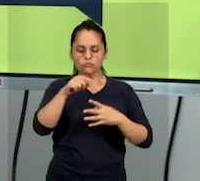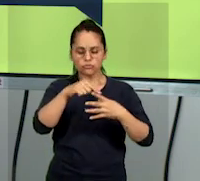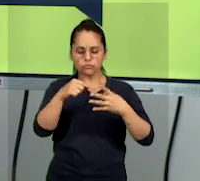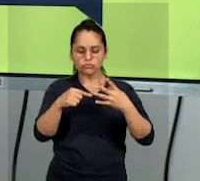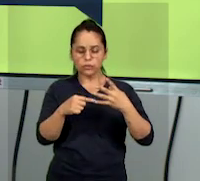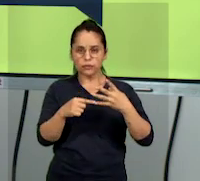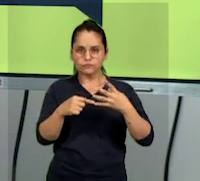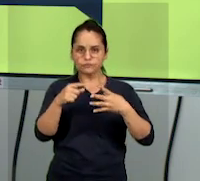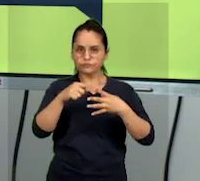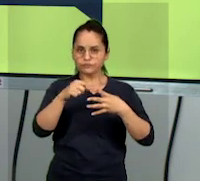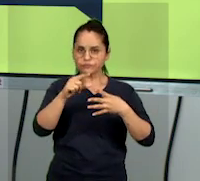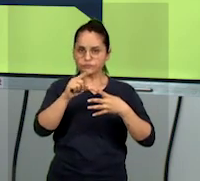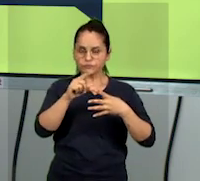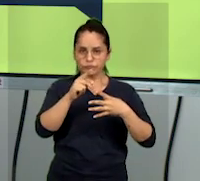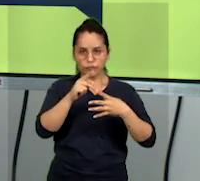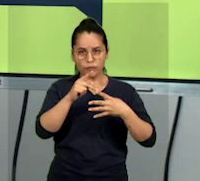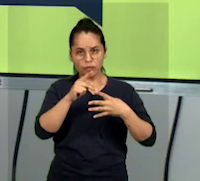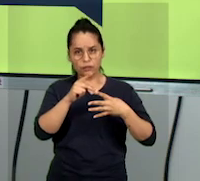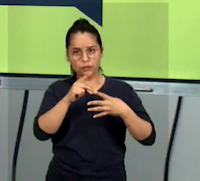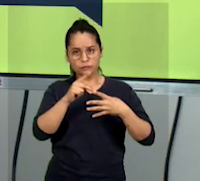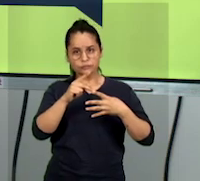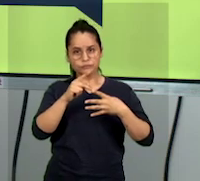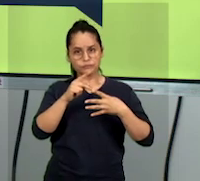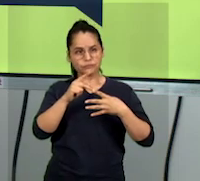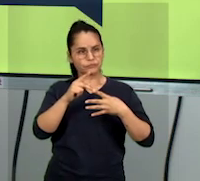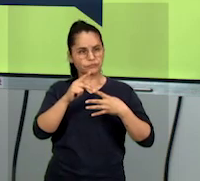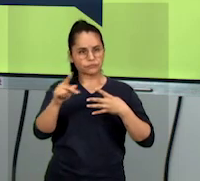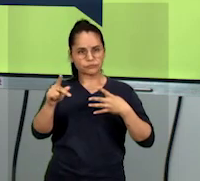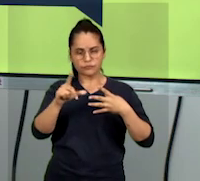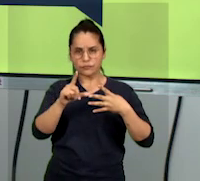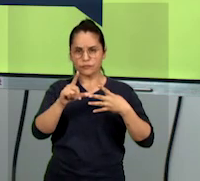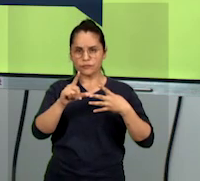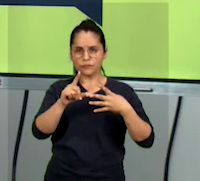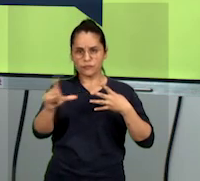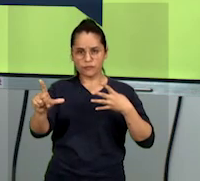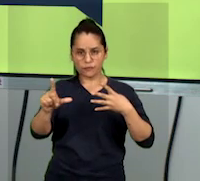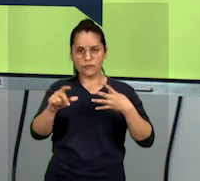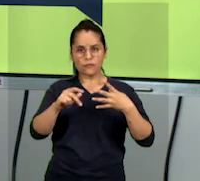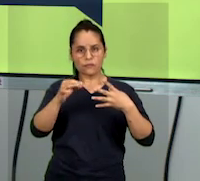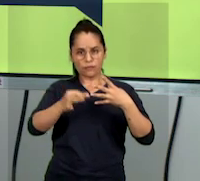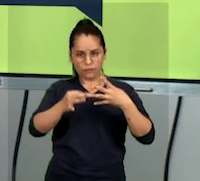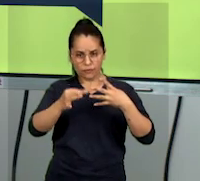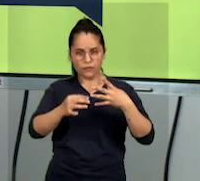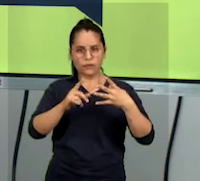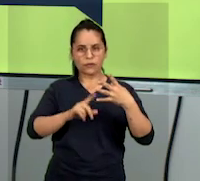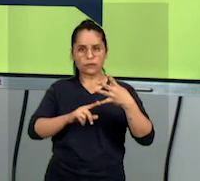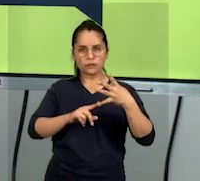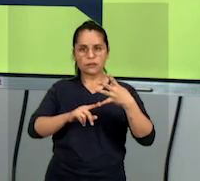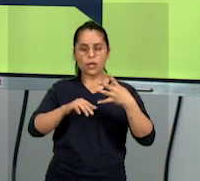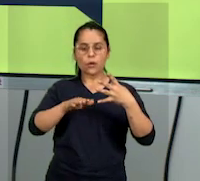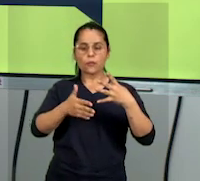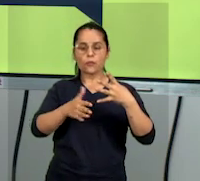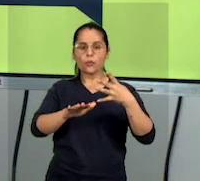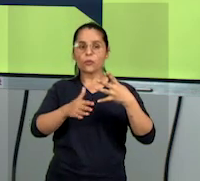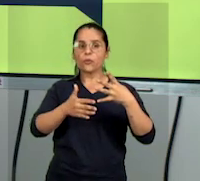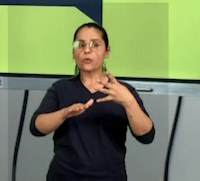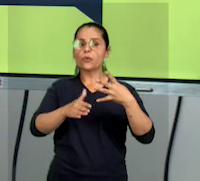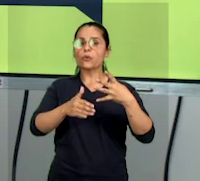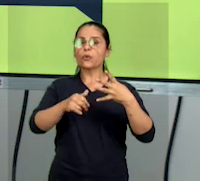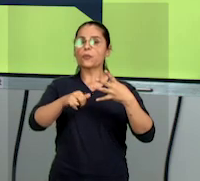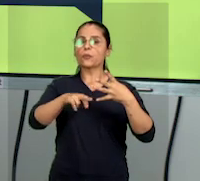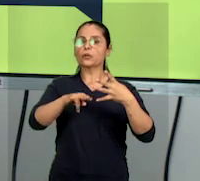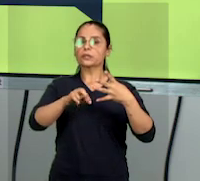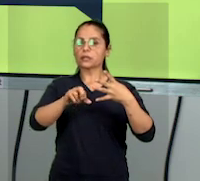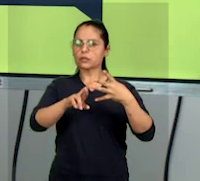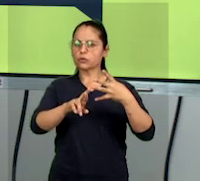poderes: poder legislativo, executivo, judiciário e o último poder, moderador. Esse